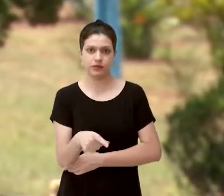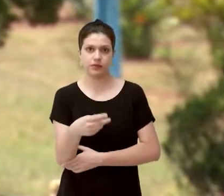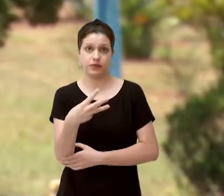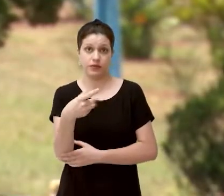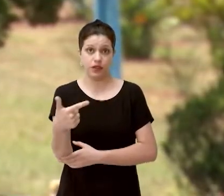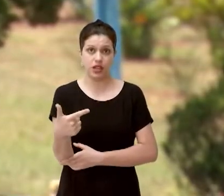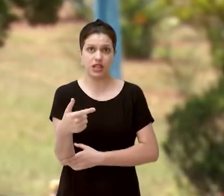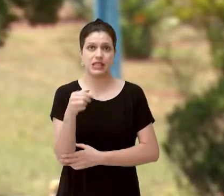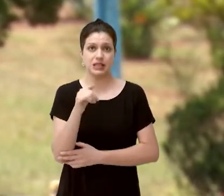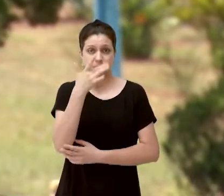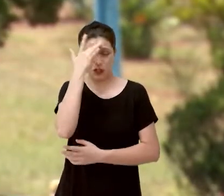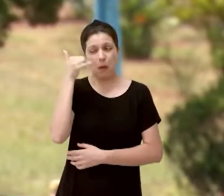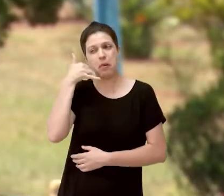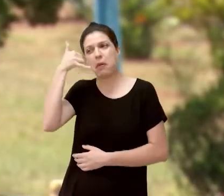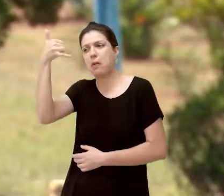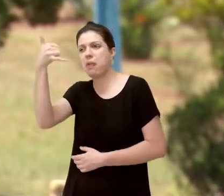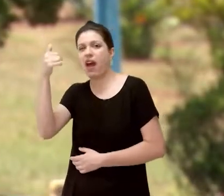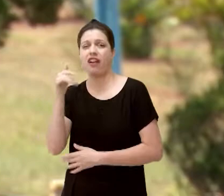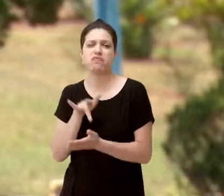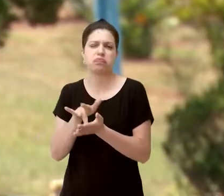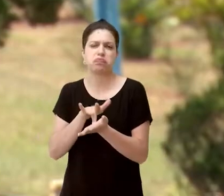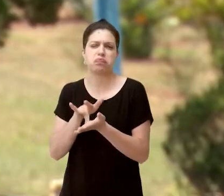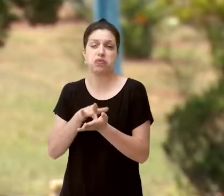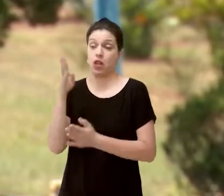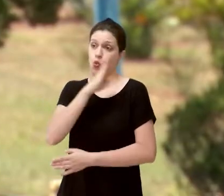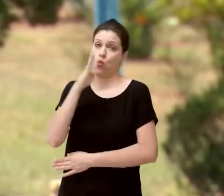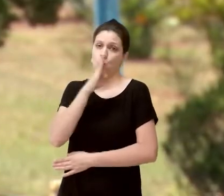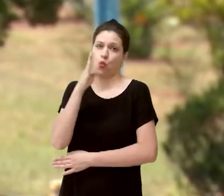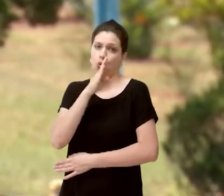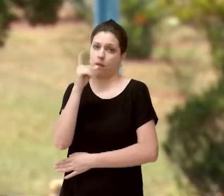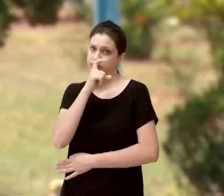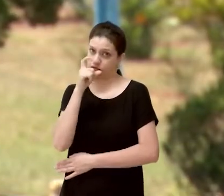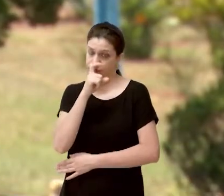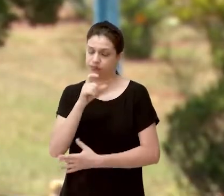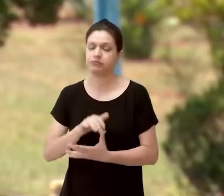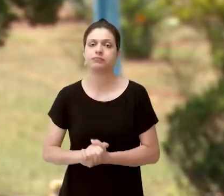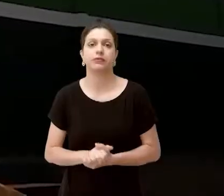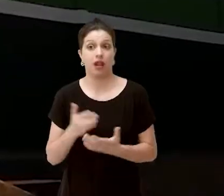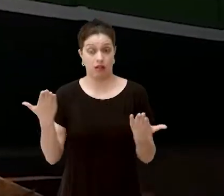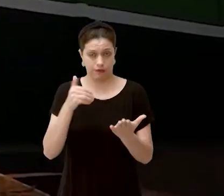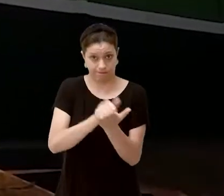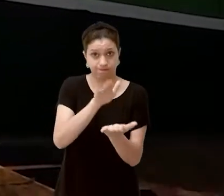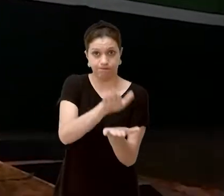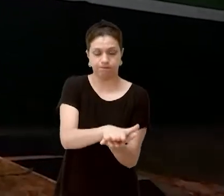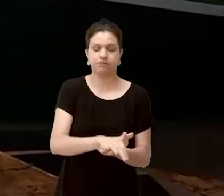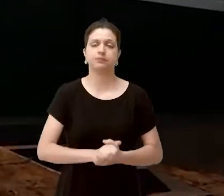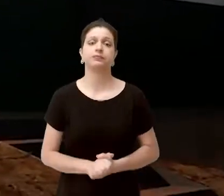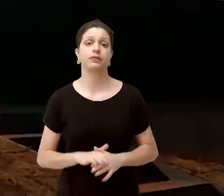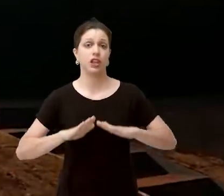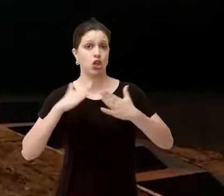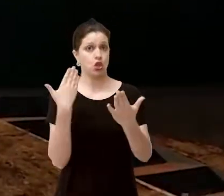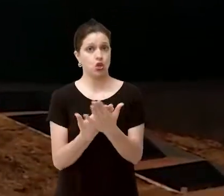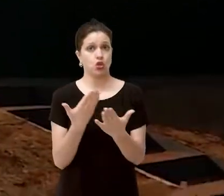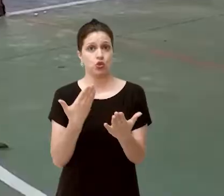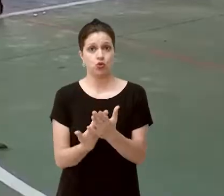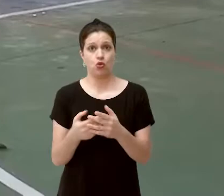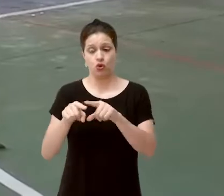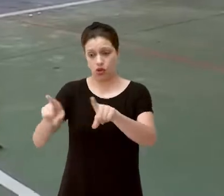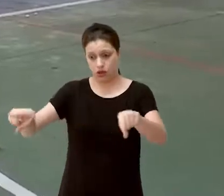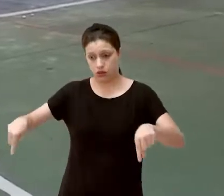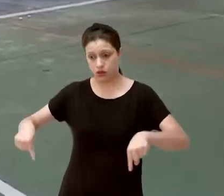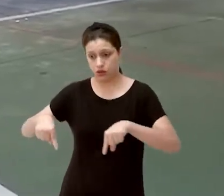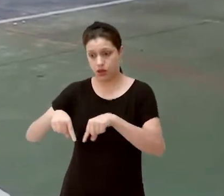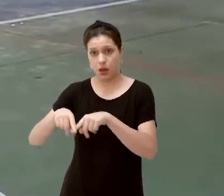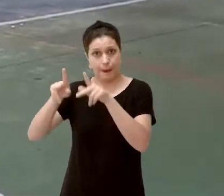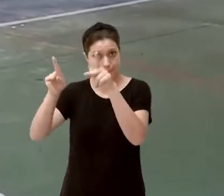358,32 a quem comunicar falsamente ocorrências aos serviços de emergência e urgência, para que escolas e espaços públicos estaduais